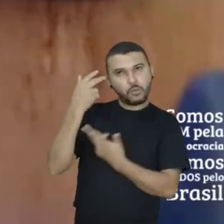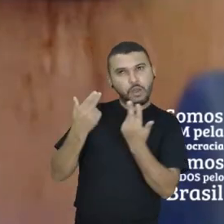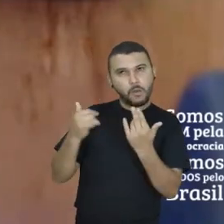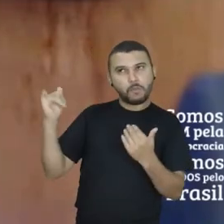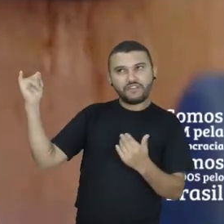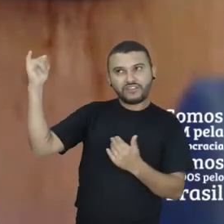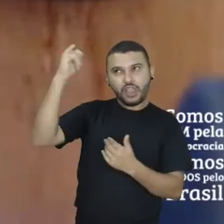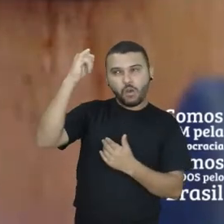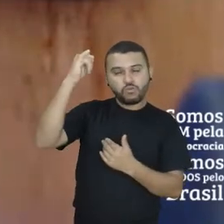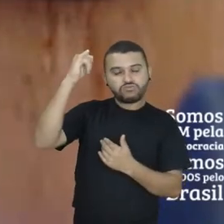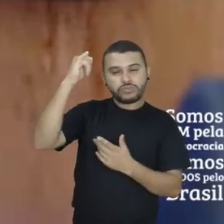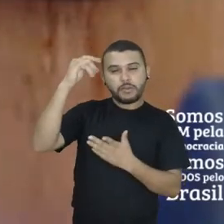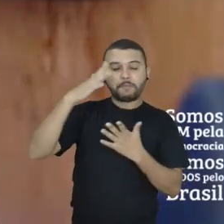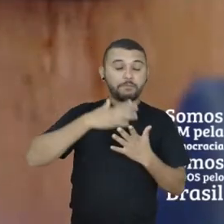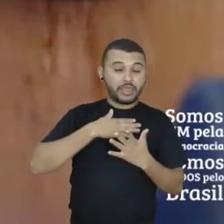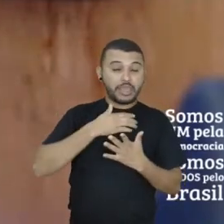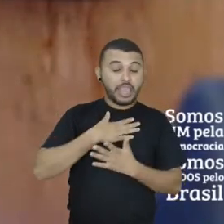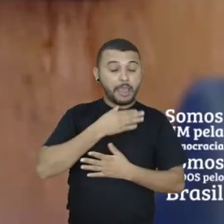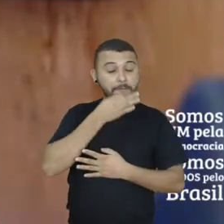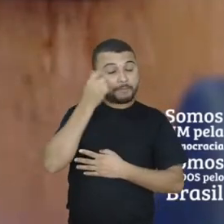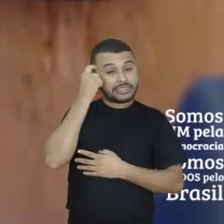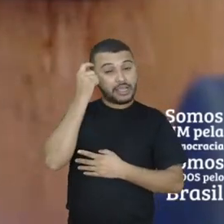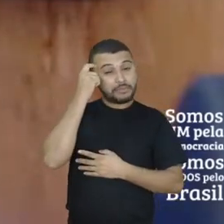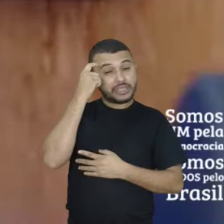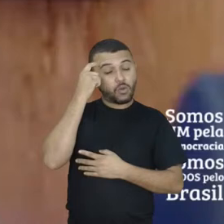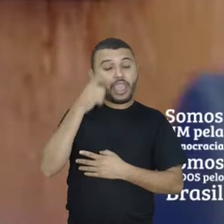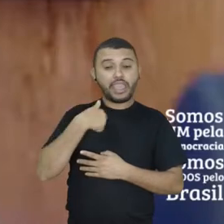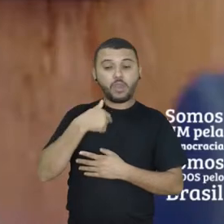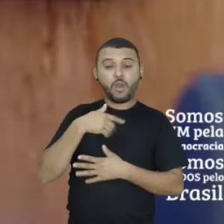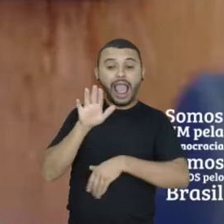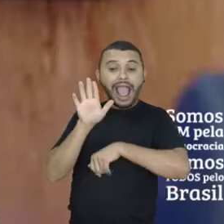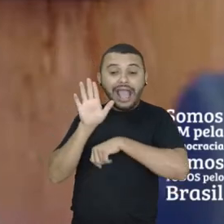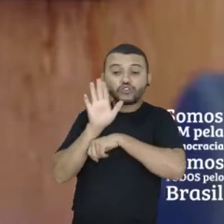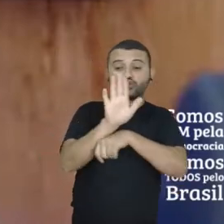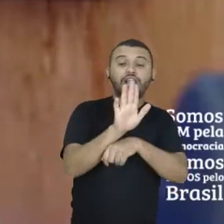é colaborar com o presidente Lula em tudo o que precisar.